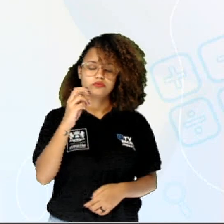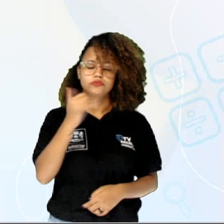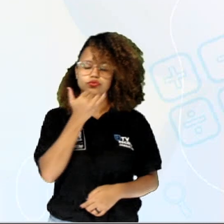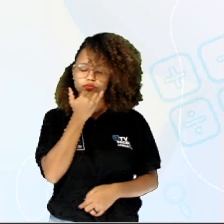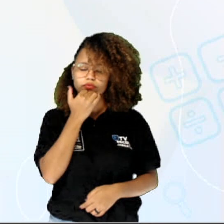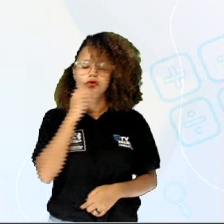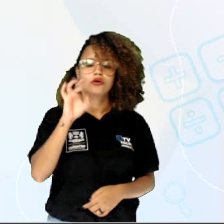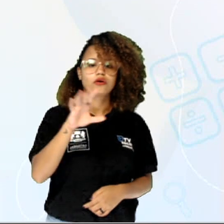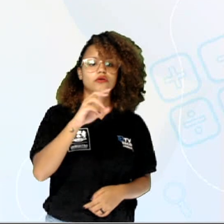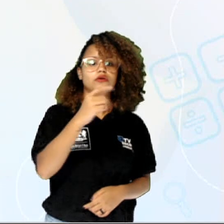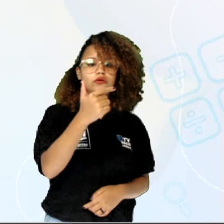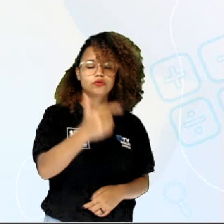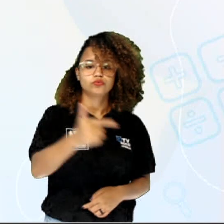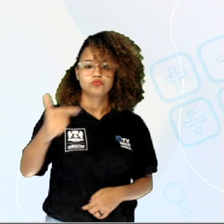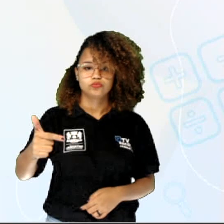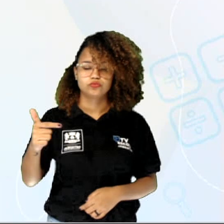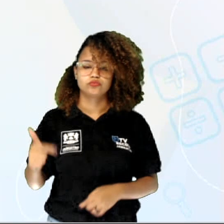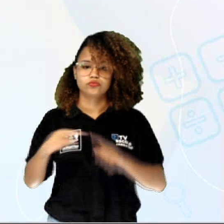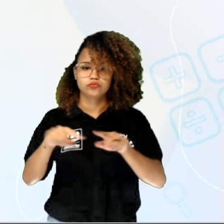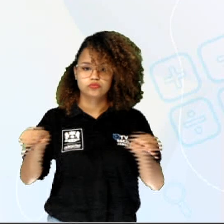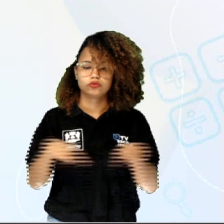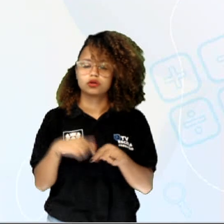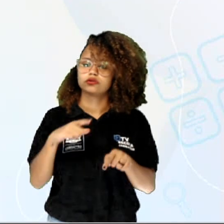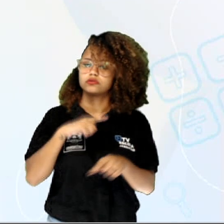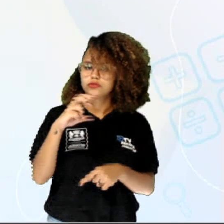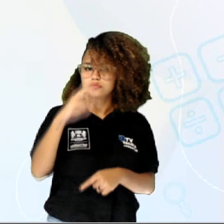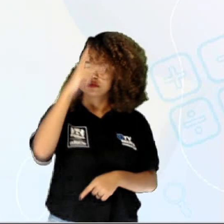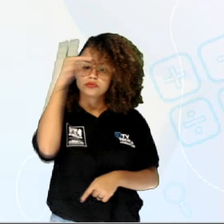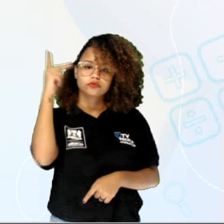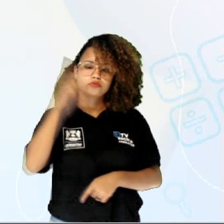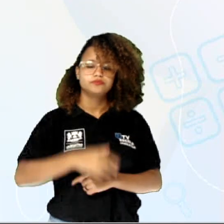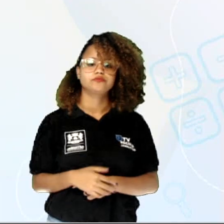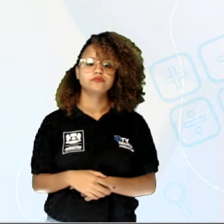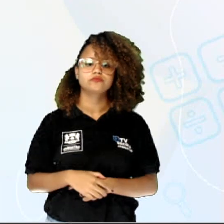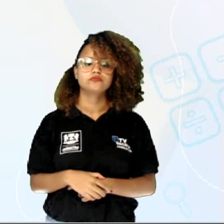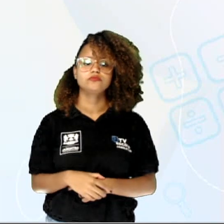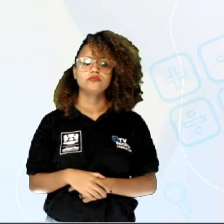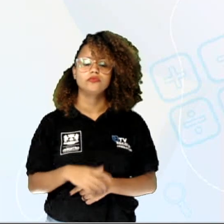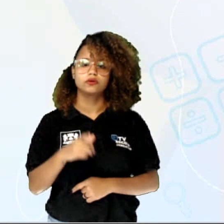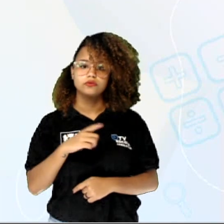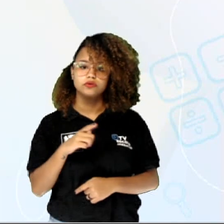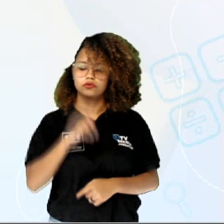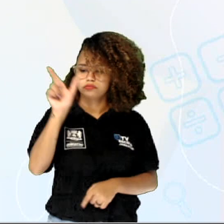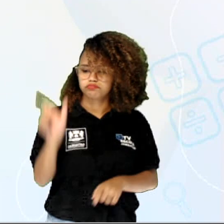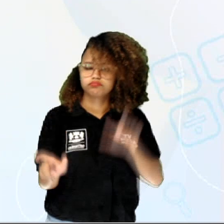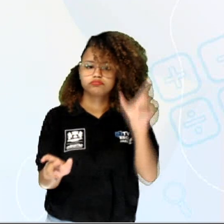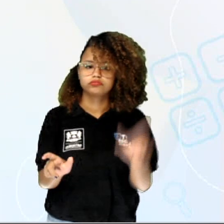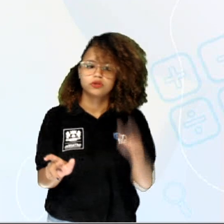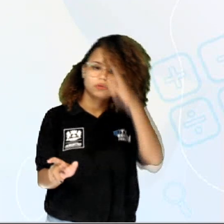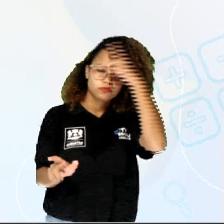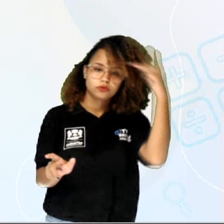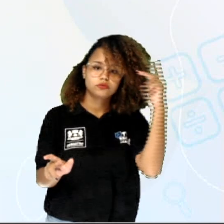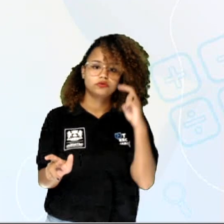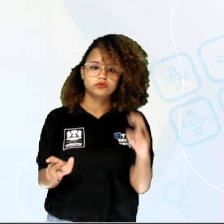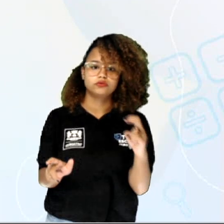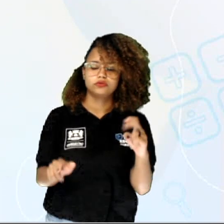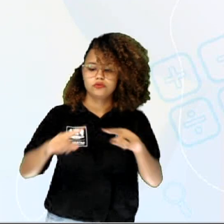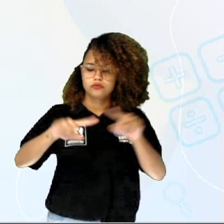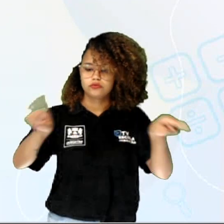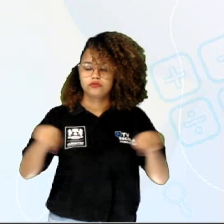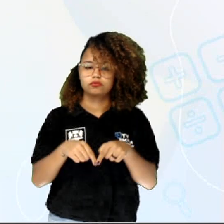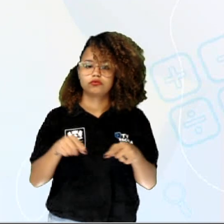da sua apostila, fica aí com a apostila aberta para a gente resolver as questões que estão lá, certo? São 15 questões, logicamente